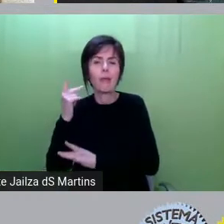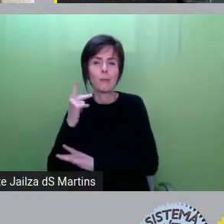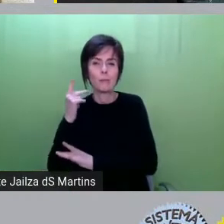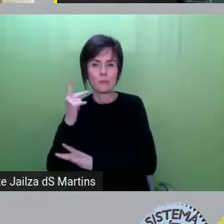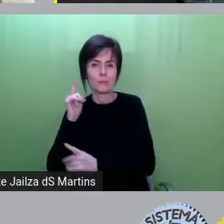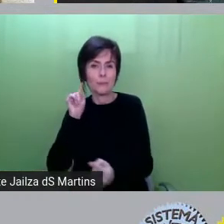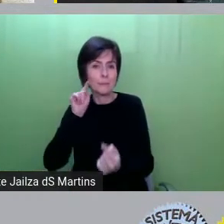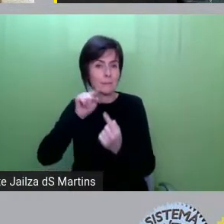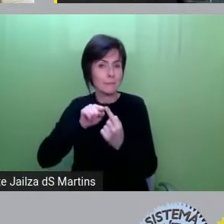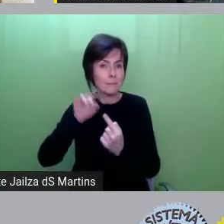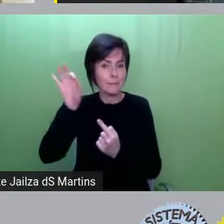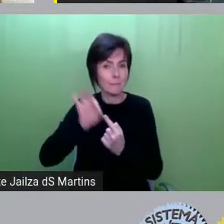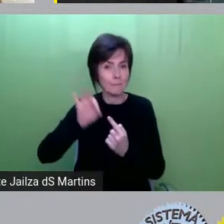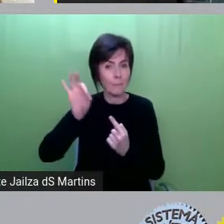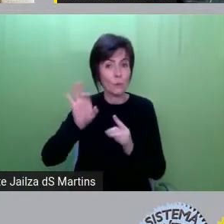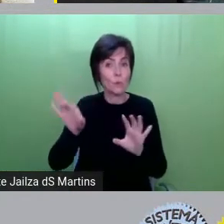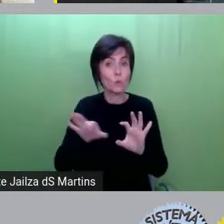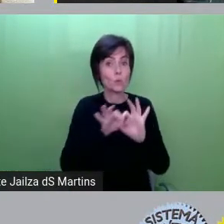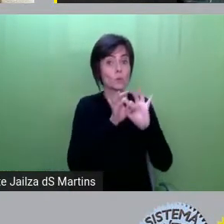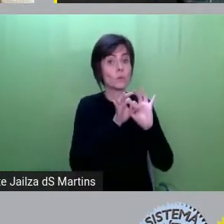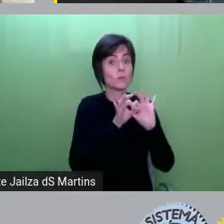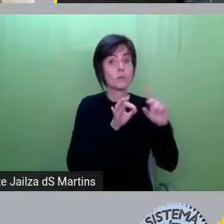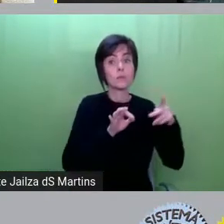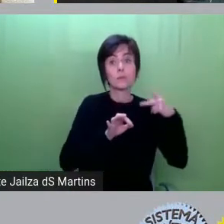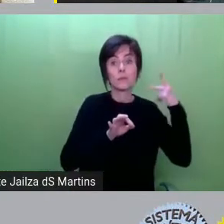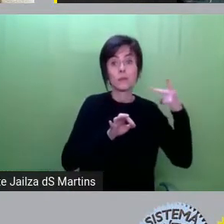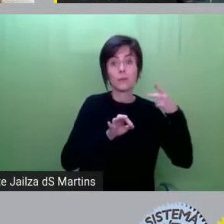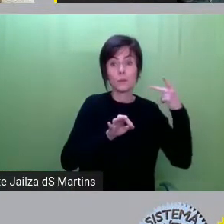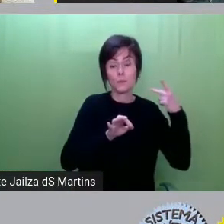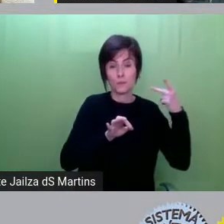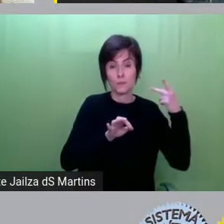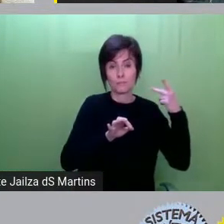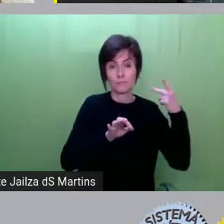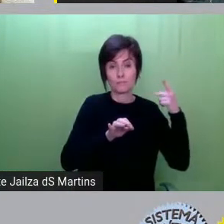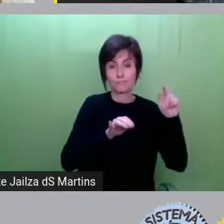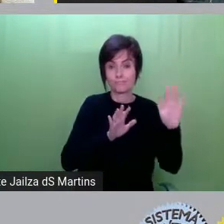de inflação está articulado com a política de superávit primário.